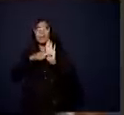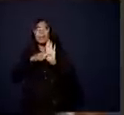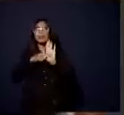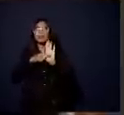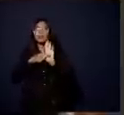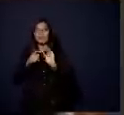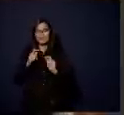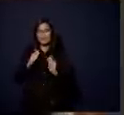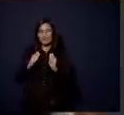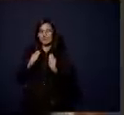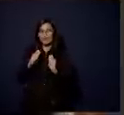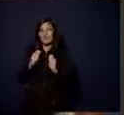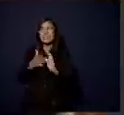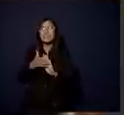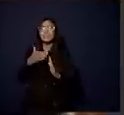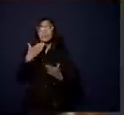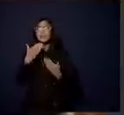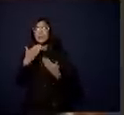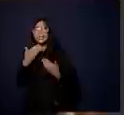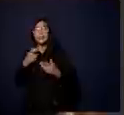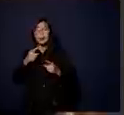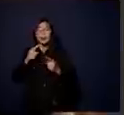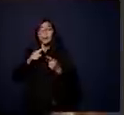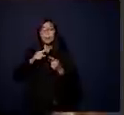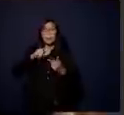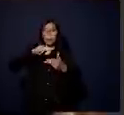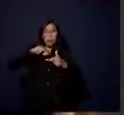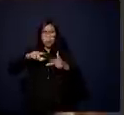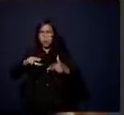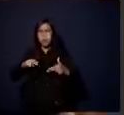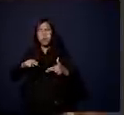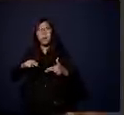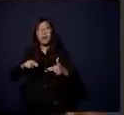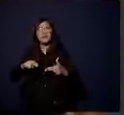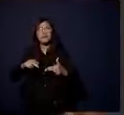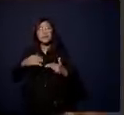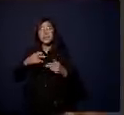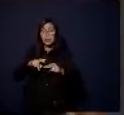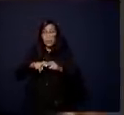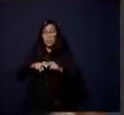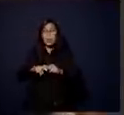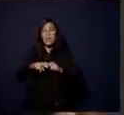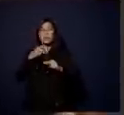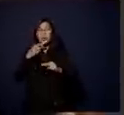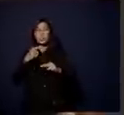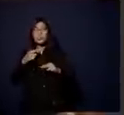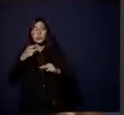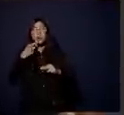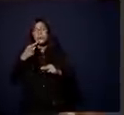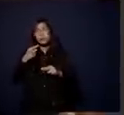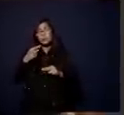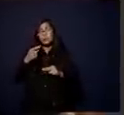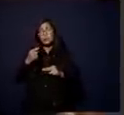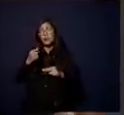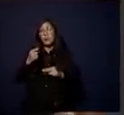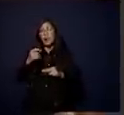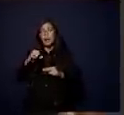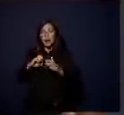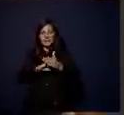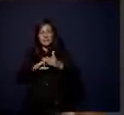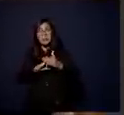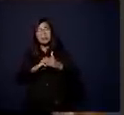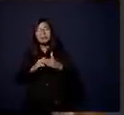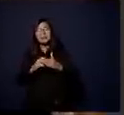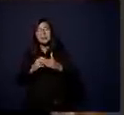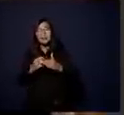por vários motivos primeiro motivo porque a complexidade é representa custo para as empresas e o